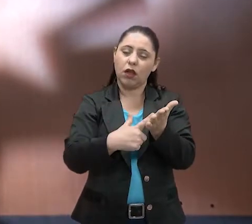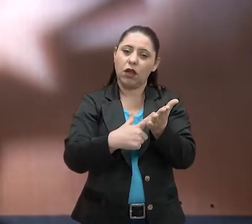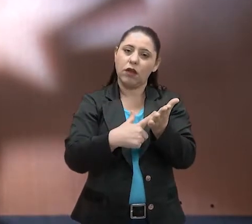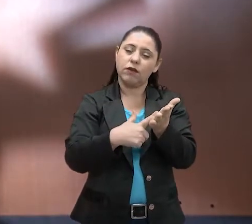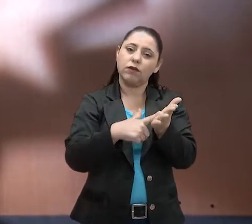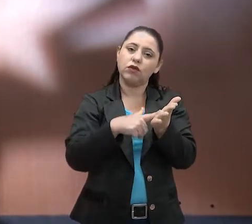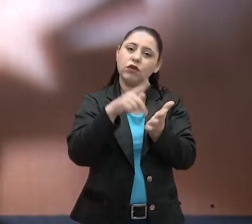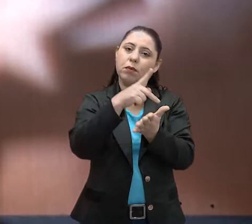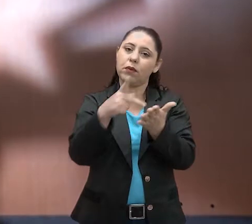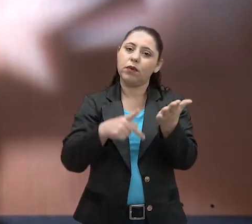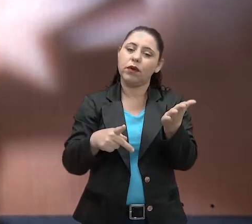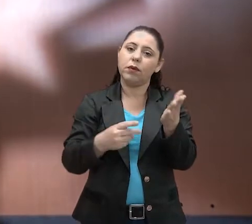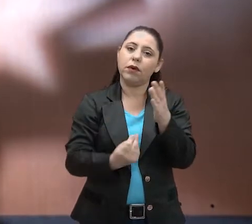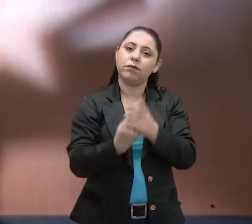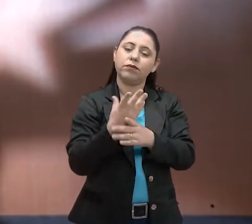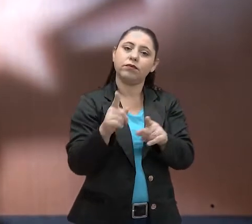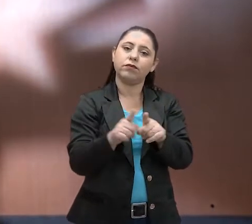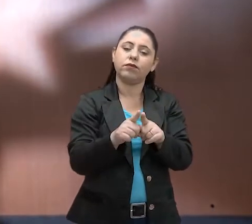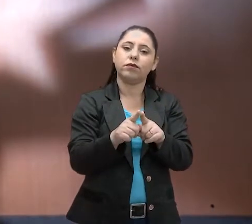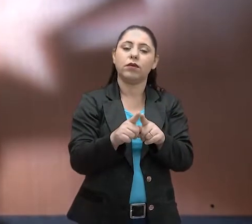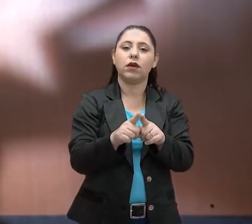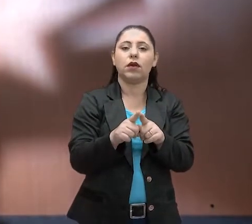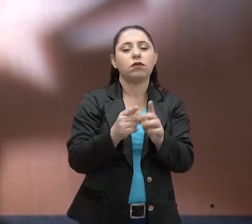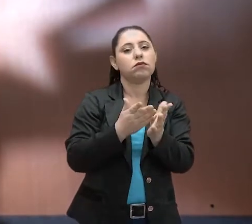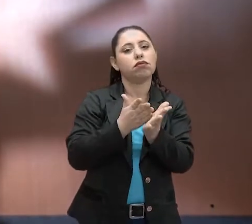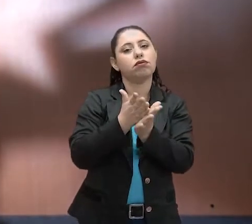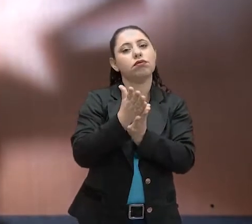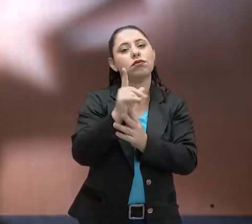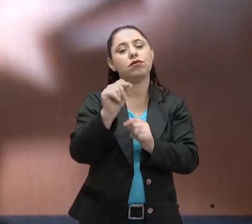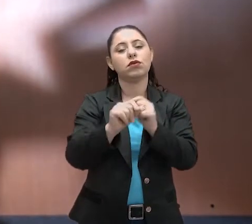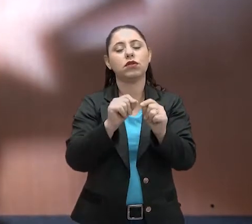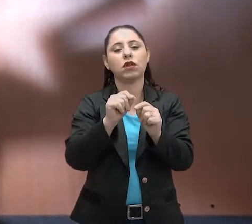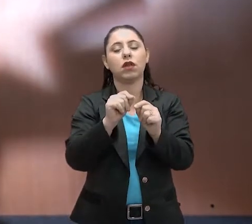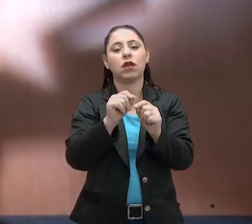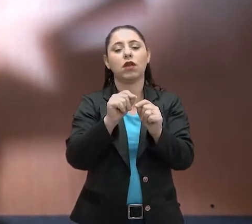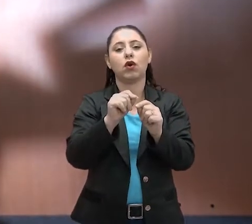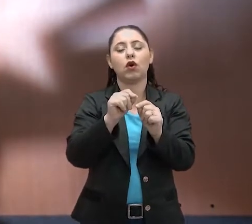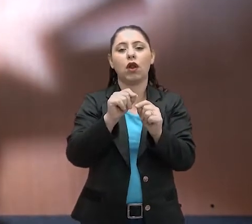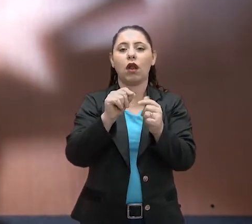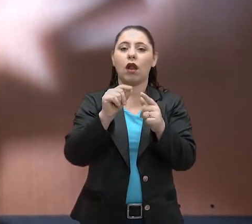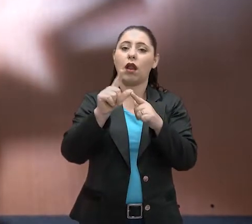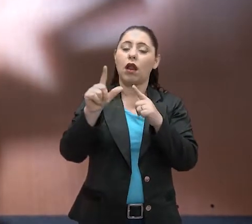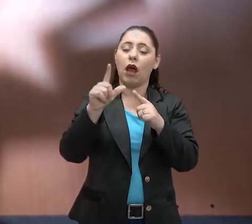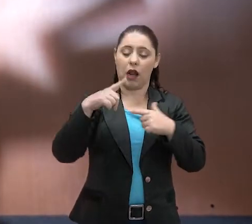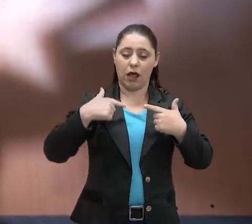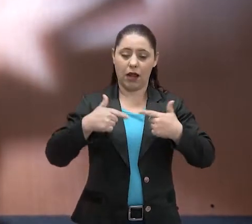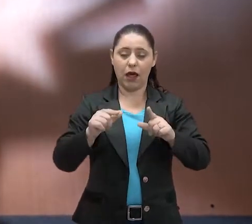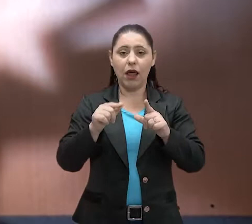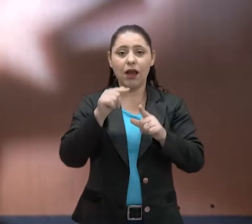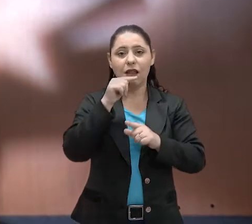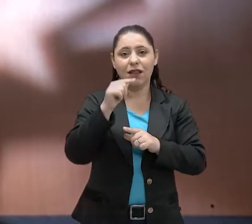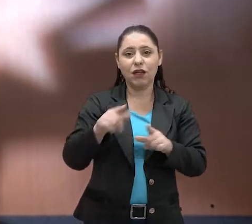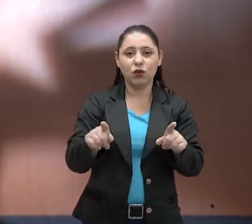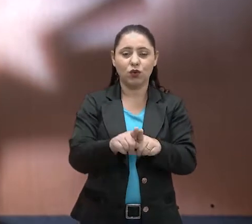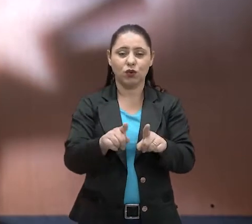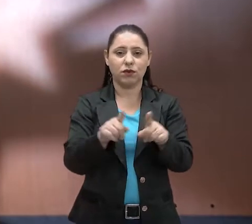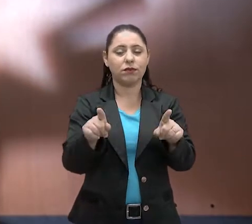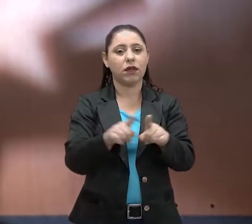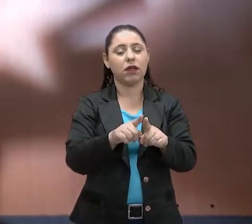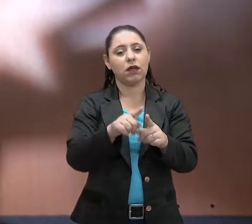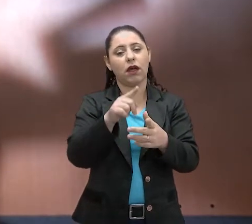poemas publicado no ano passado e também a respeito de sua trajetória no universo da literatura. Conversamos sobre